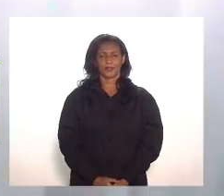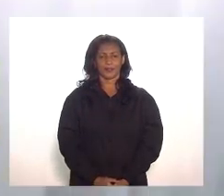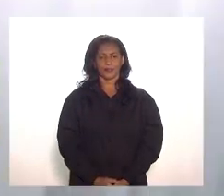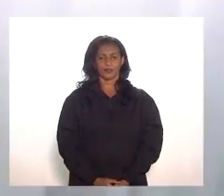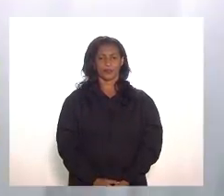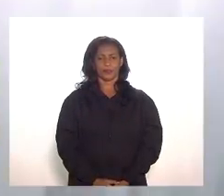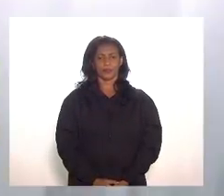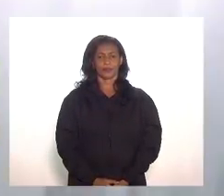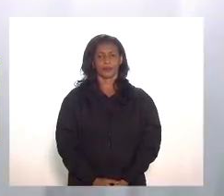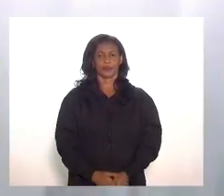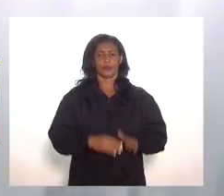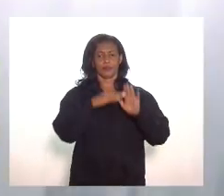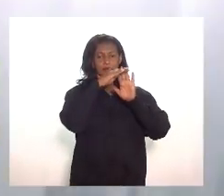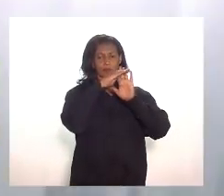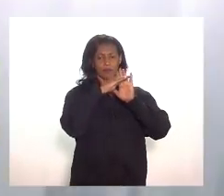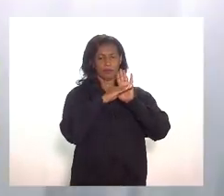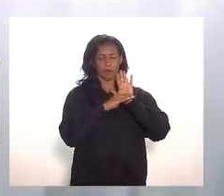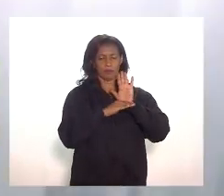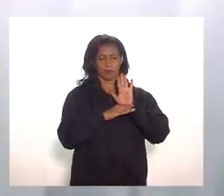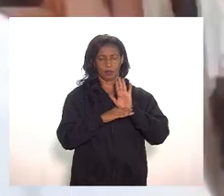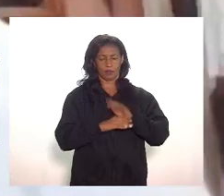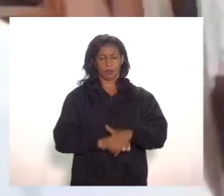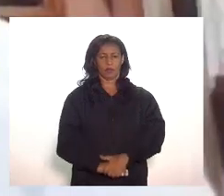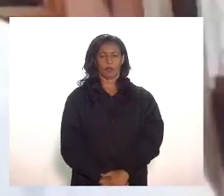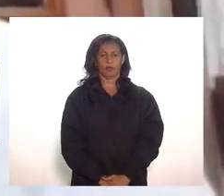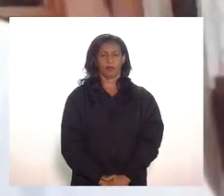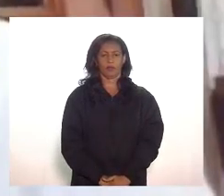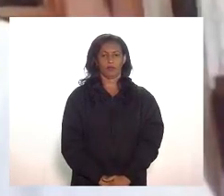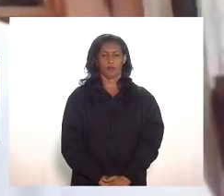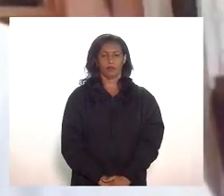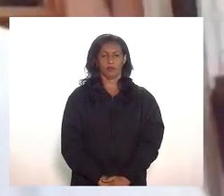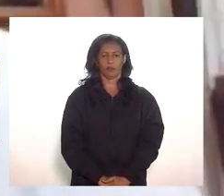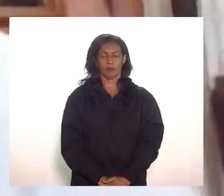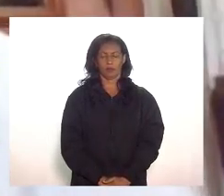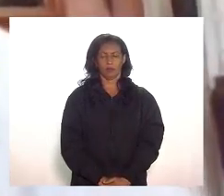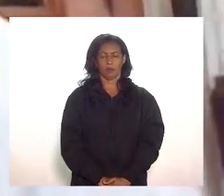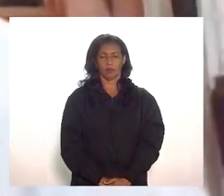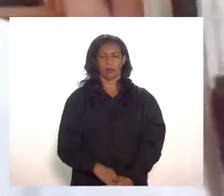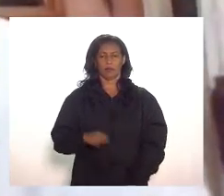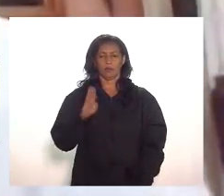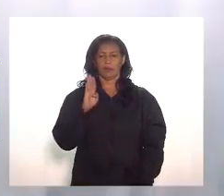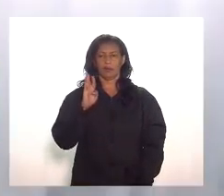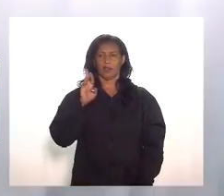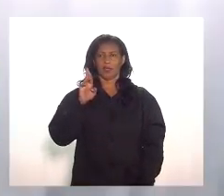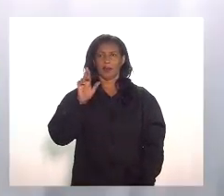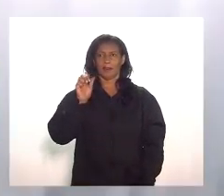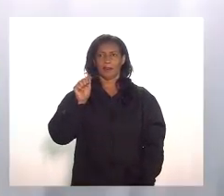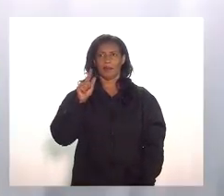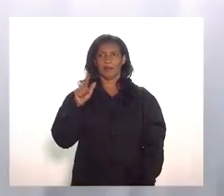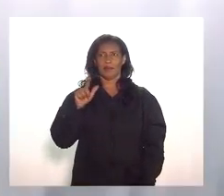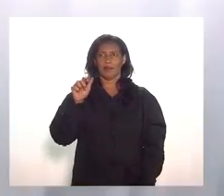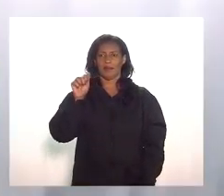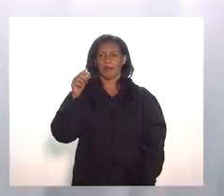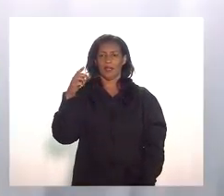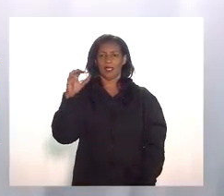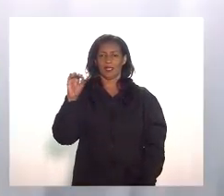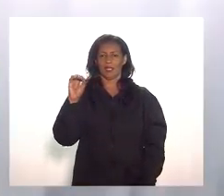Deputado, só esclarecendo... Questão de ordem, presidente. Tia Ju, questão de ordem aí, presidente. Brazão. Só esclarecendo